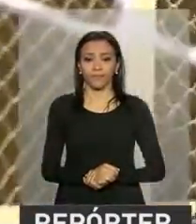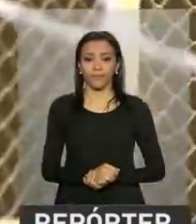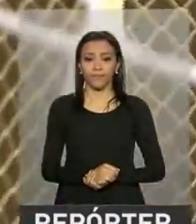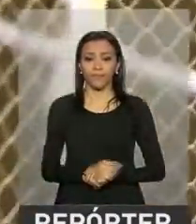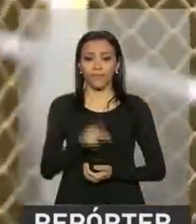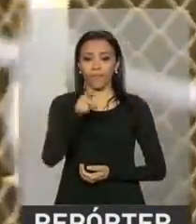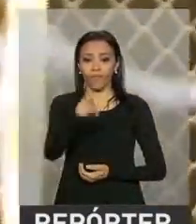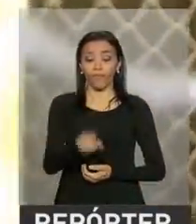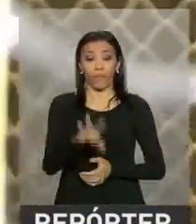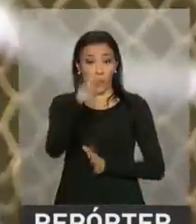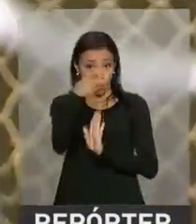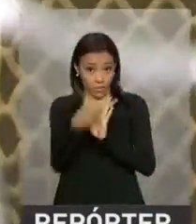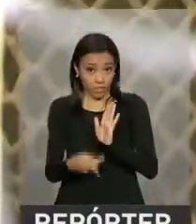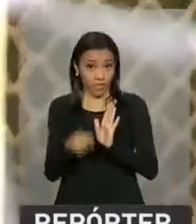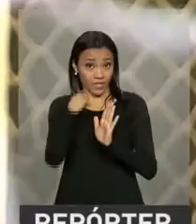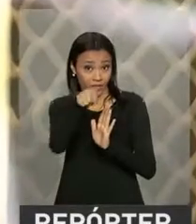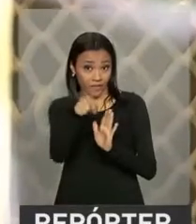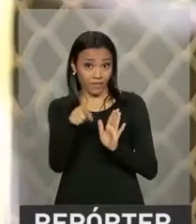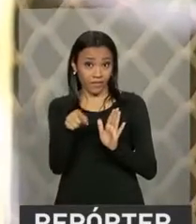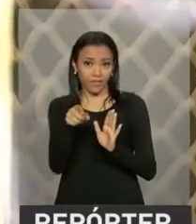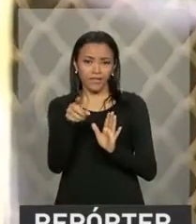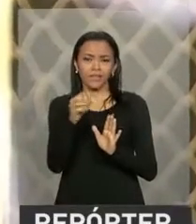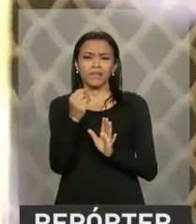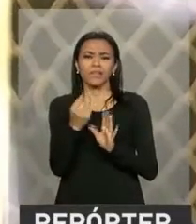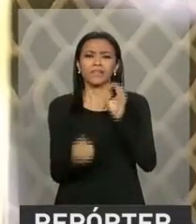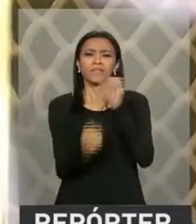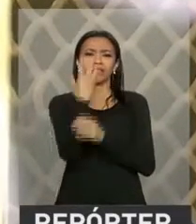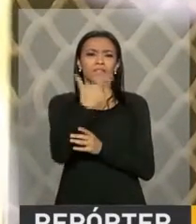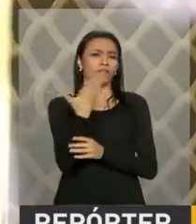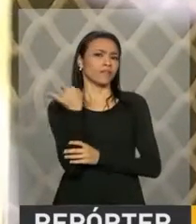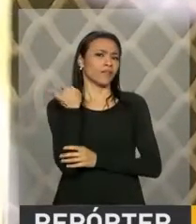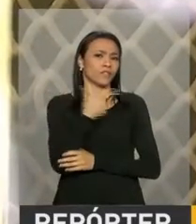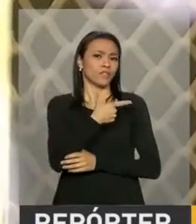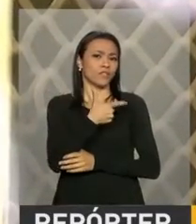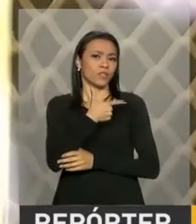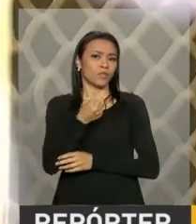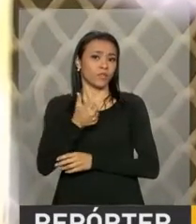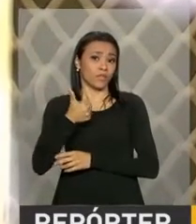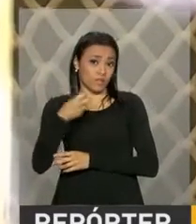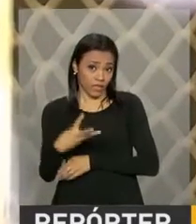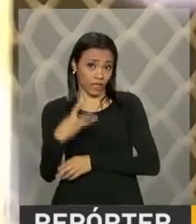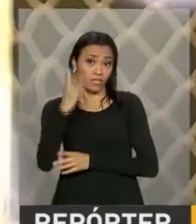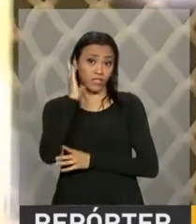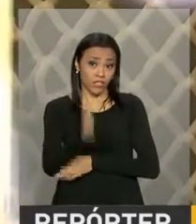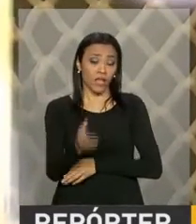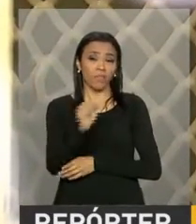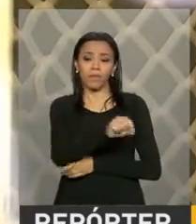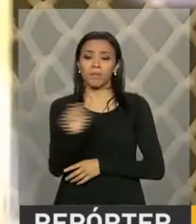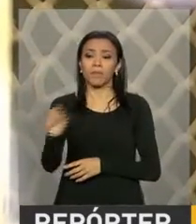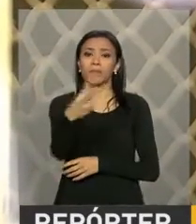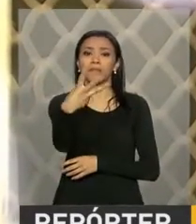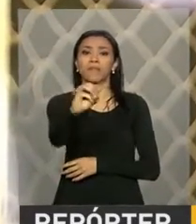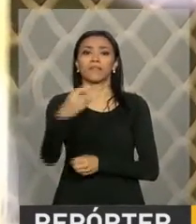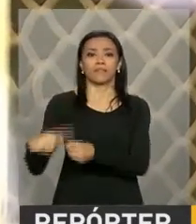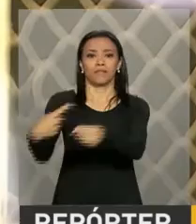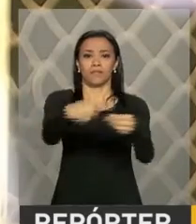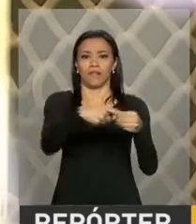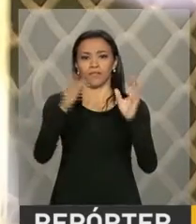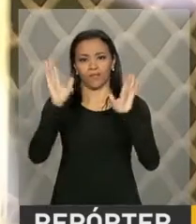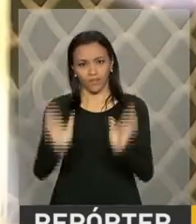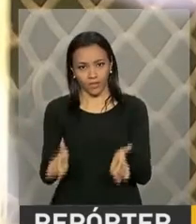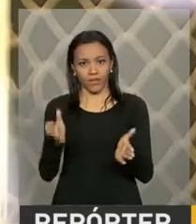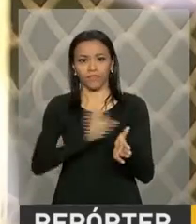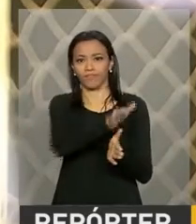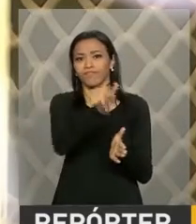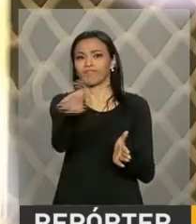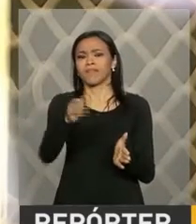O projeto Experimentando Diferenças existe desde 2013. Já passou por mais de 30 cidades com a participação de mais